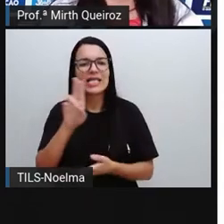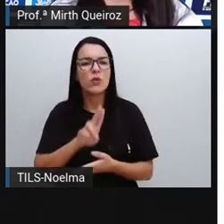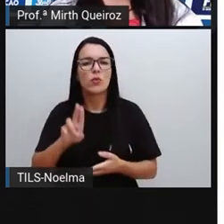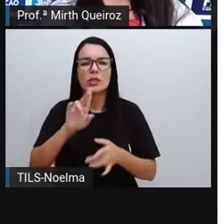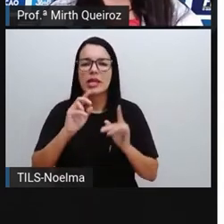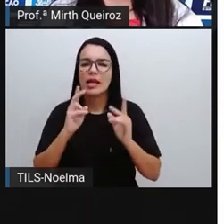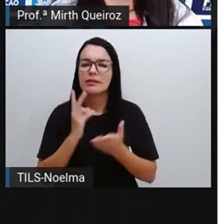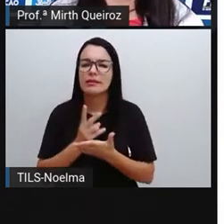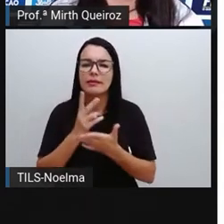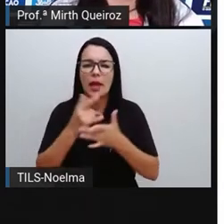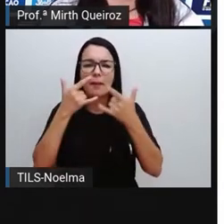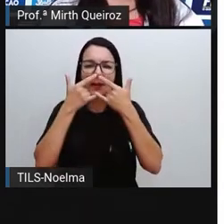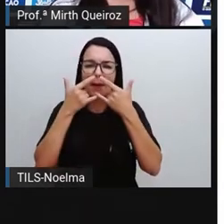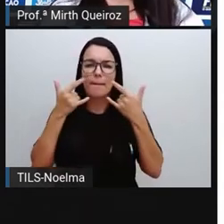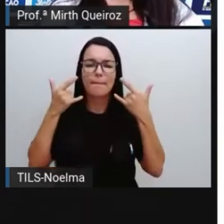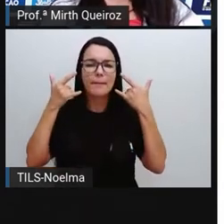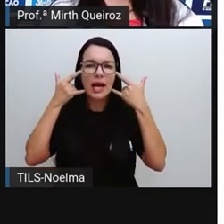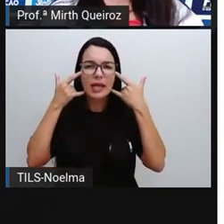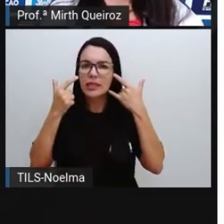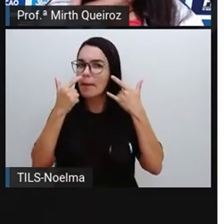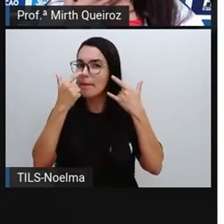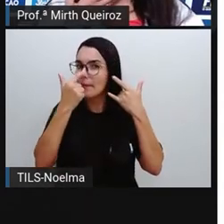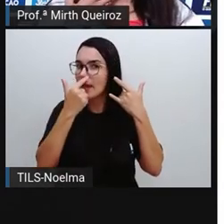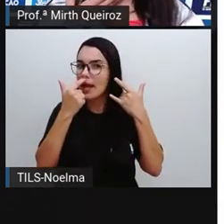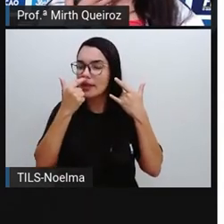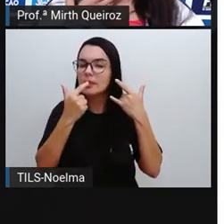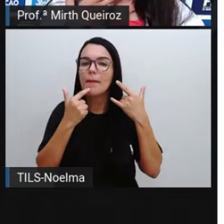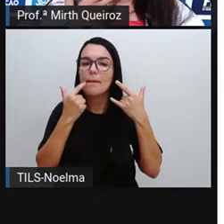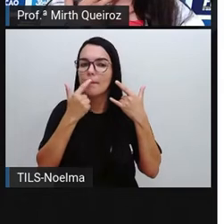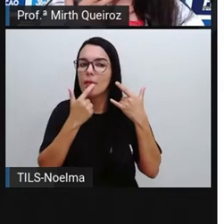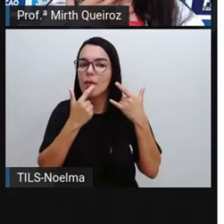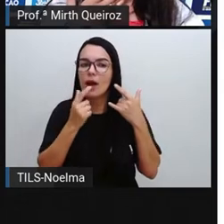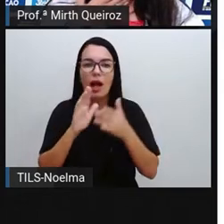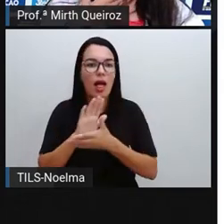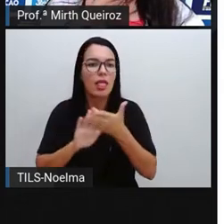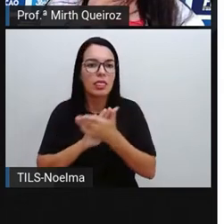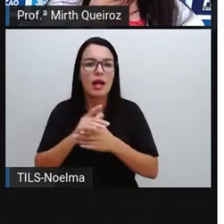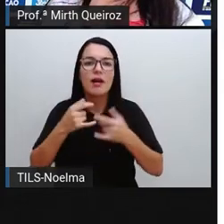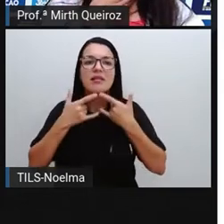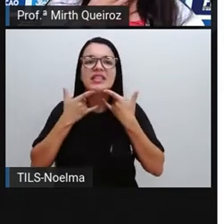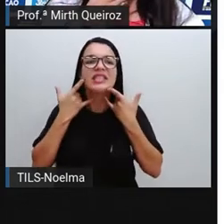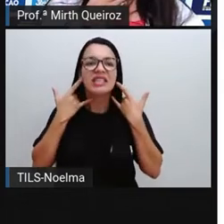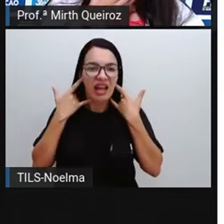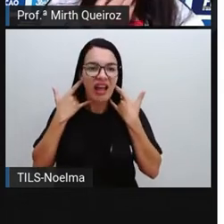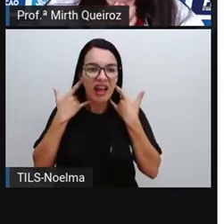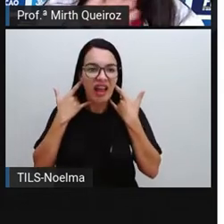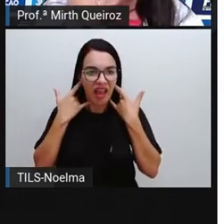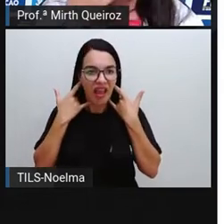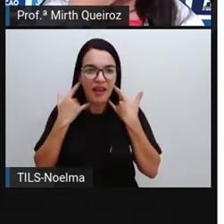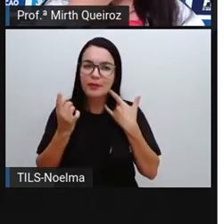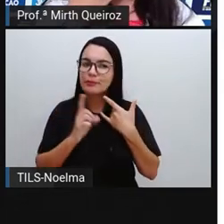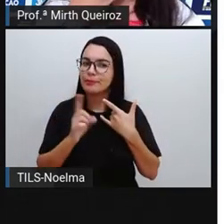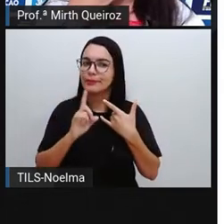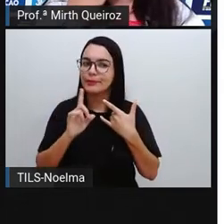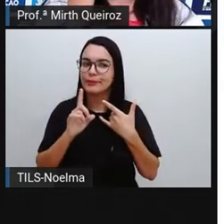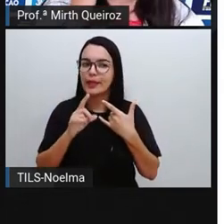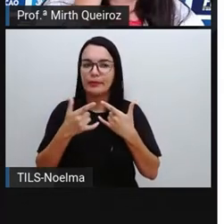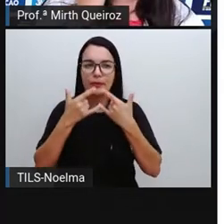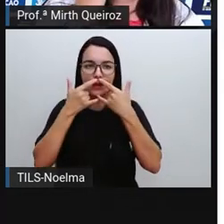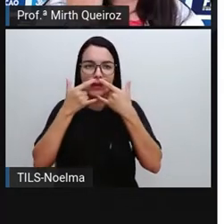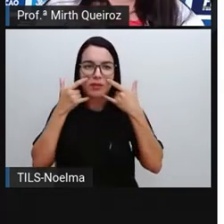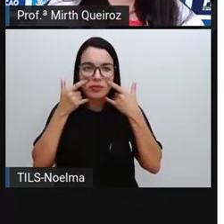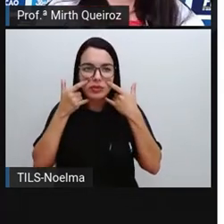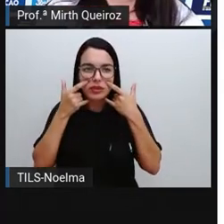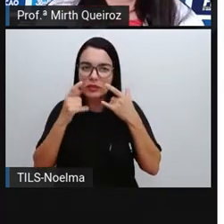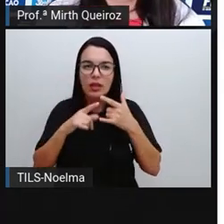Utilizar sempre máscara sobre a boca e nariz, nada de colocar sobre o queixo, né? Tem pessoas que colocam assim, ou então colocam só na boca e